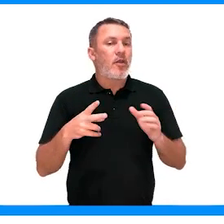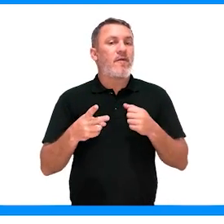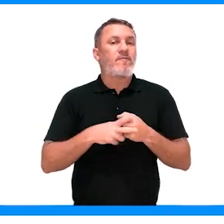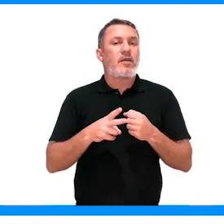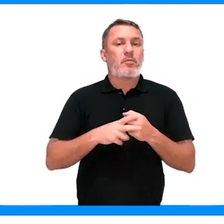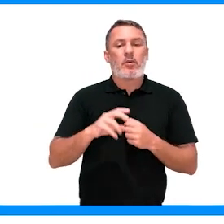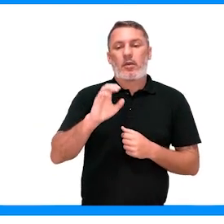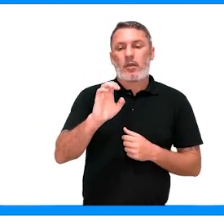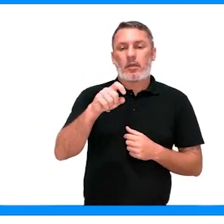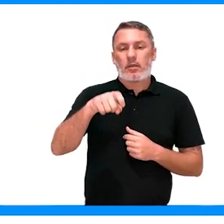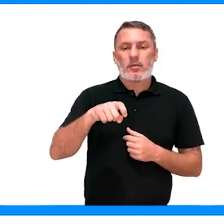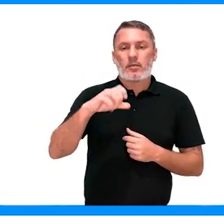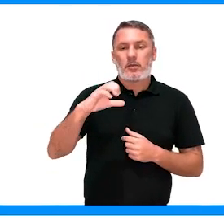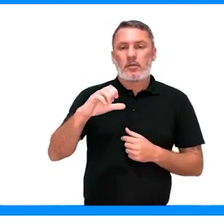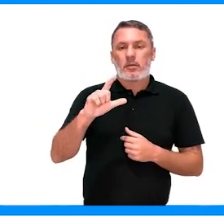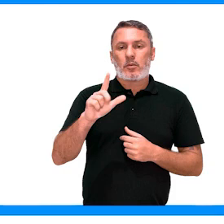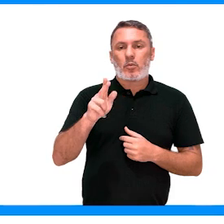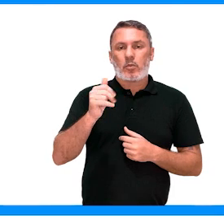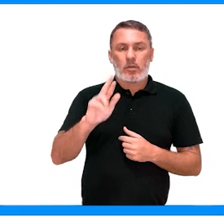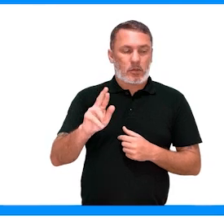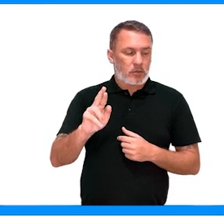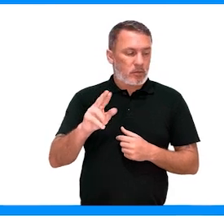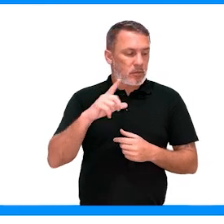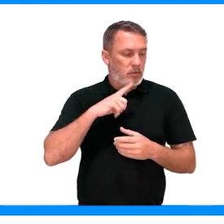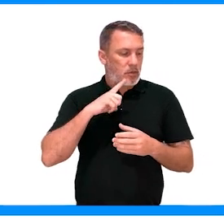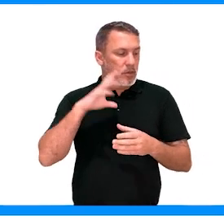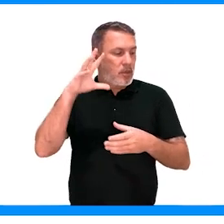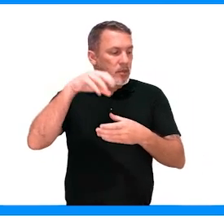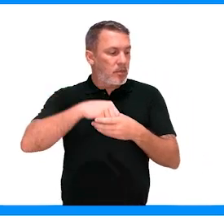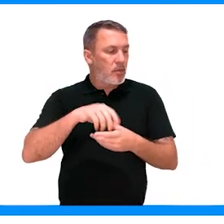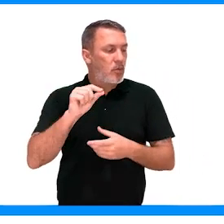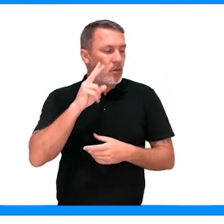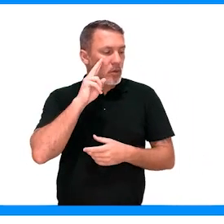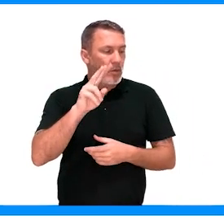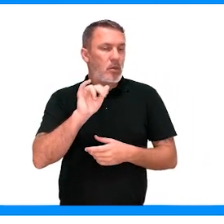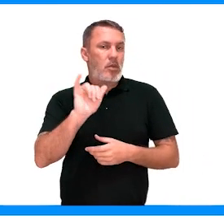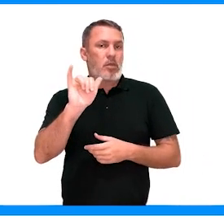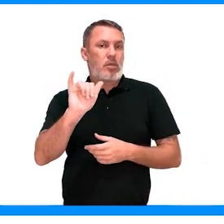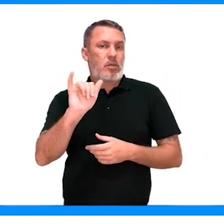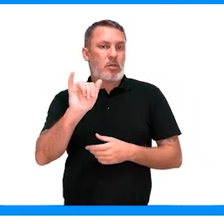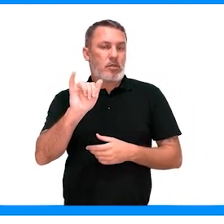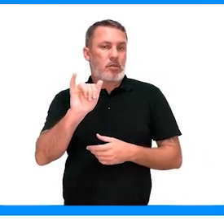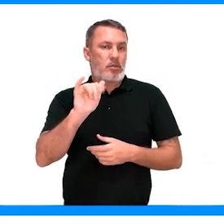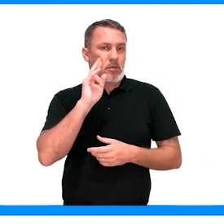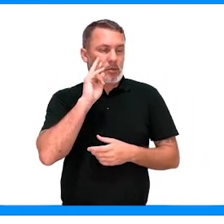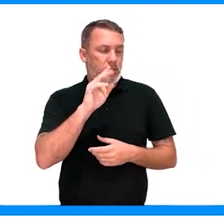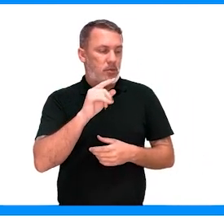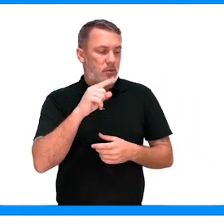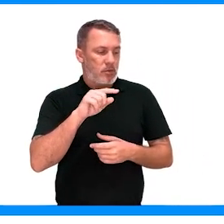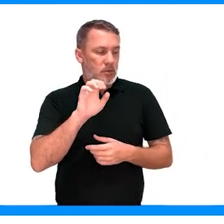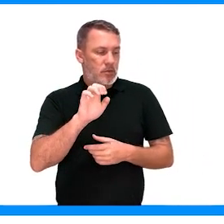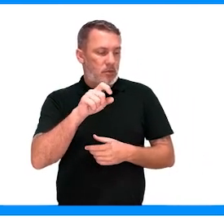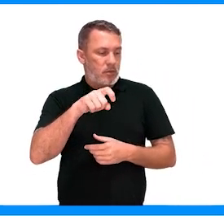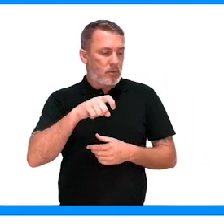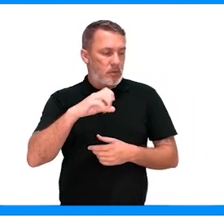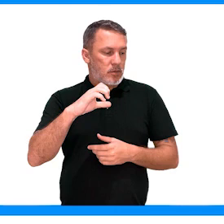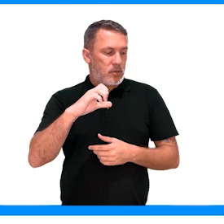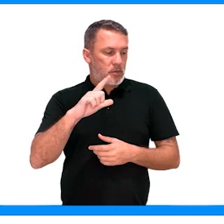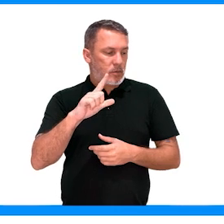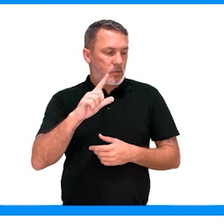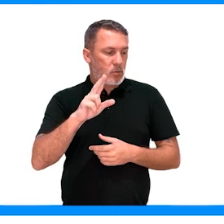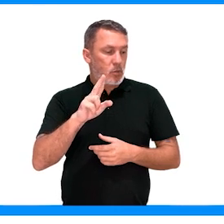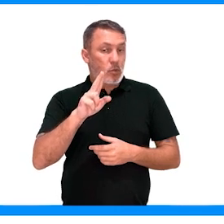verbo excluir. Vai entrar uma IE nesse verbinho aí. Então, fica assim.